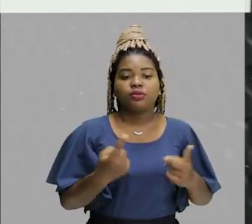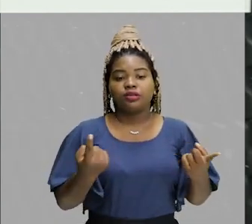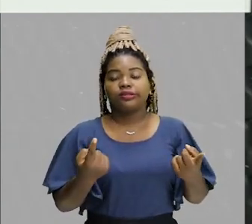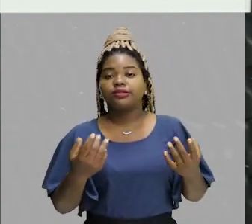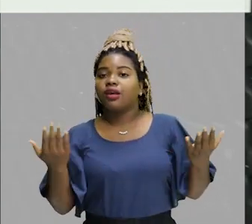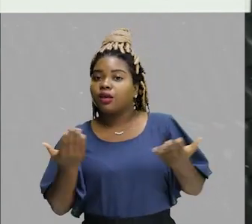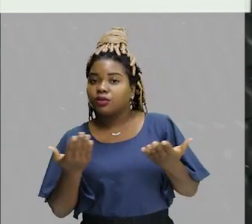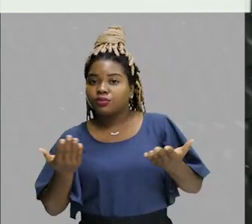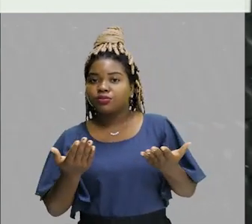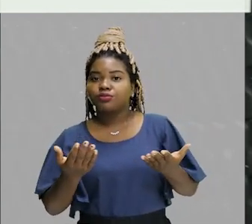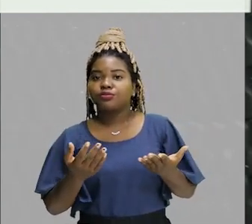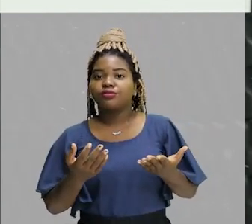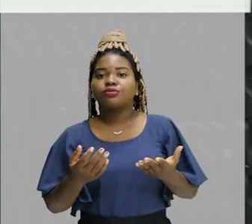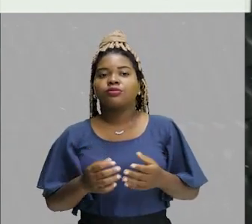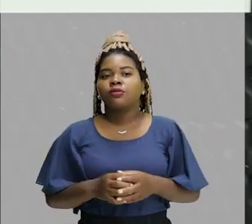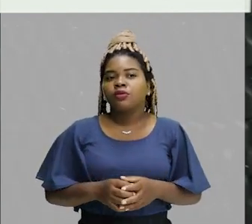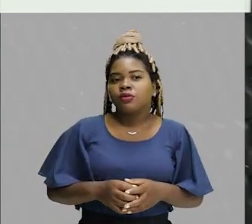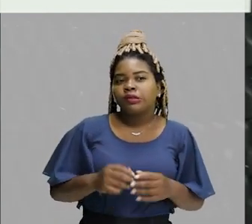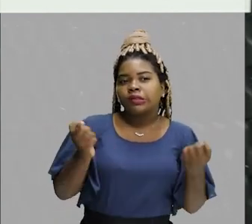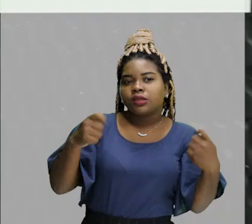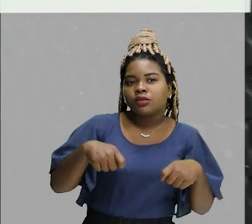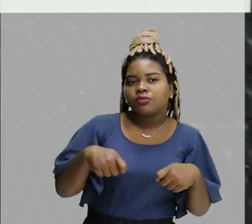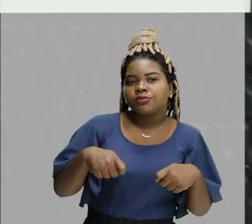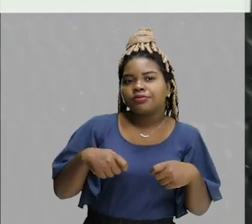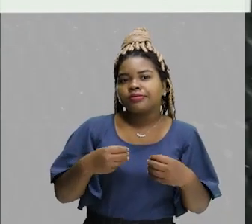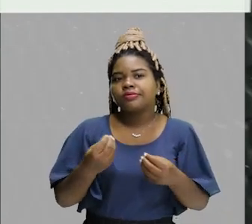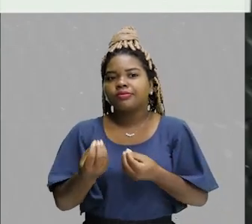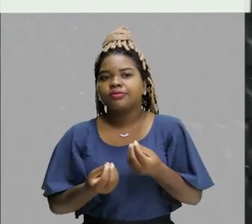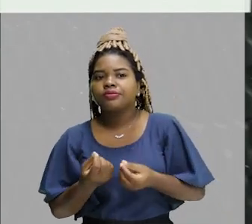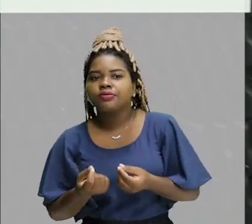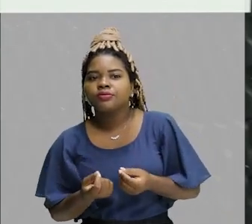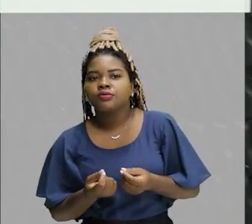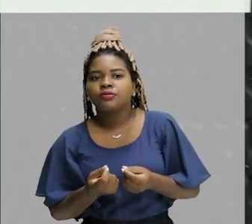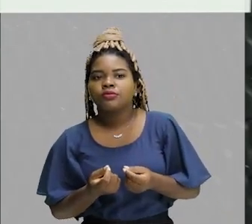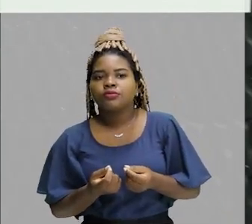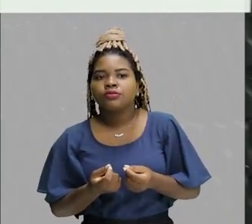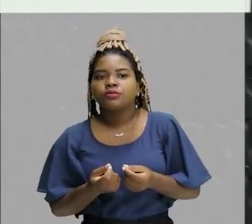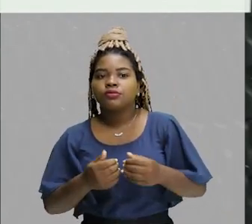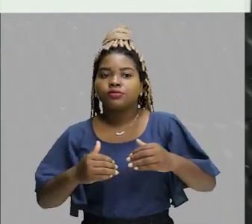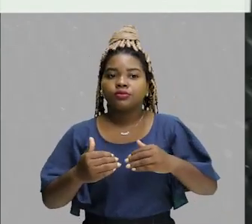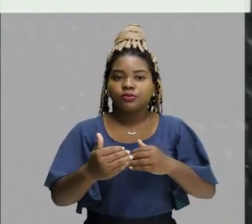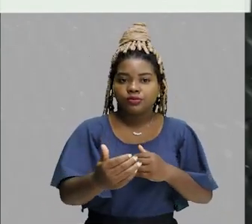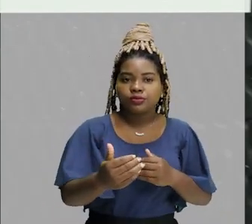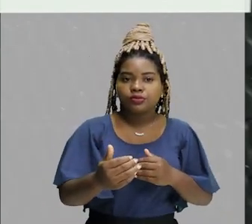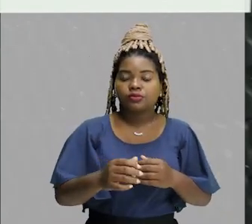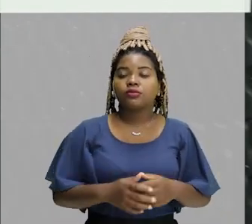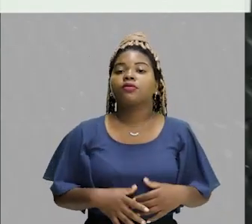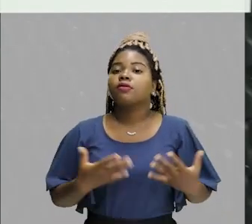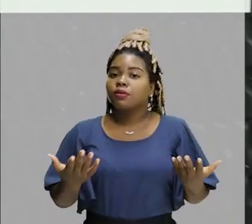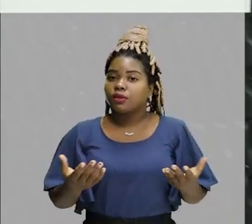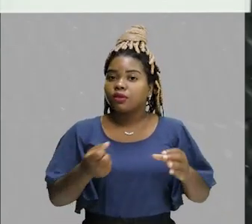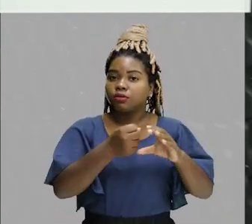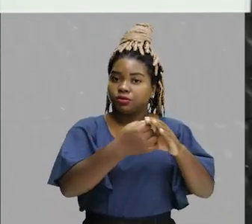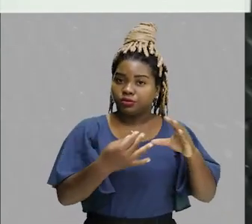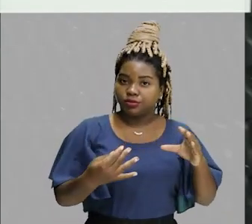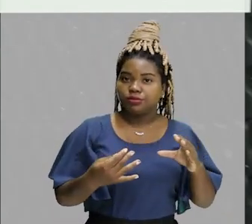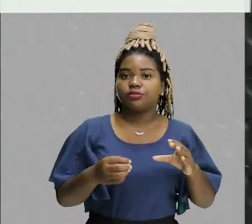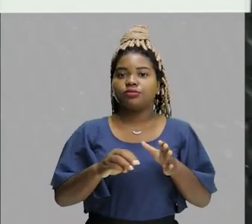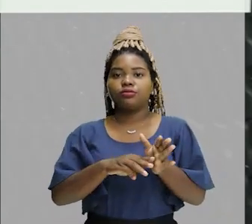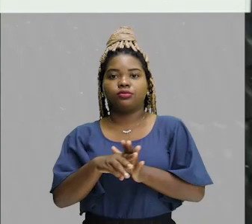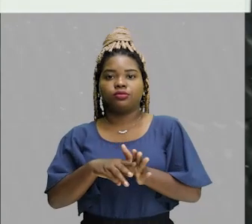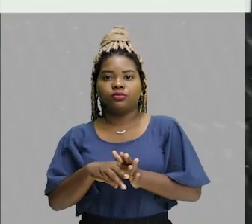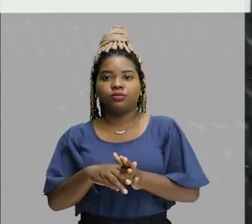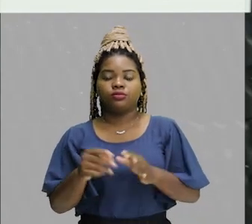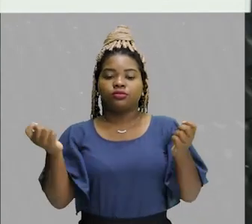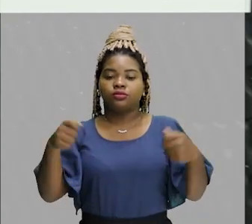método indutivo. Ele consegue mais facilmente extrapolar. Ele consegue jogar para a frente e até